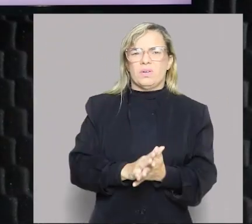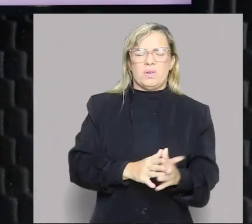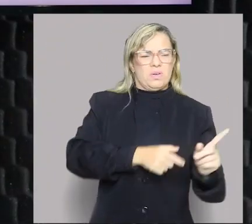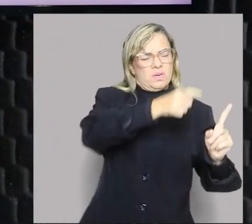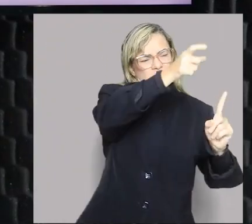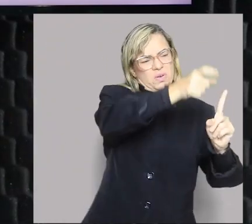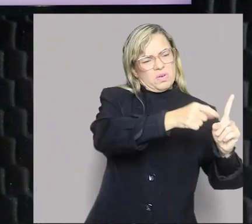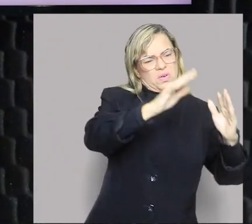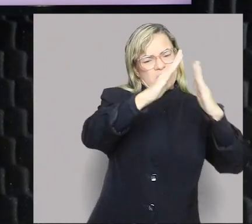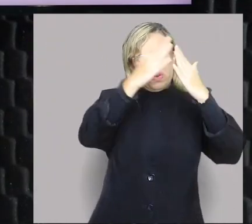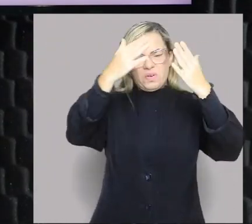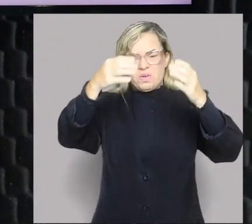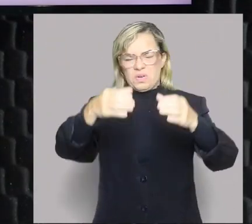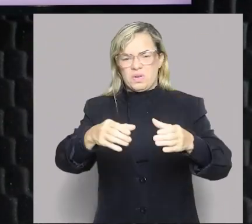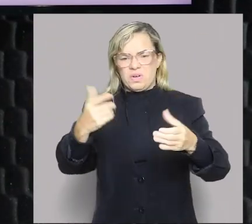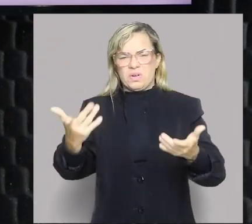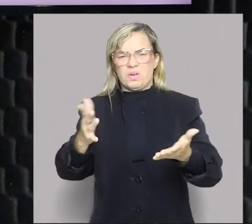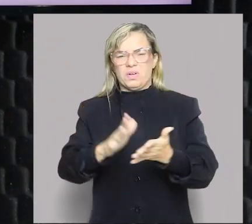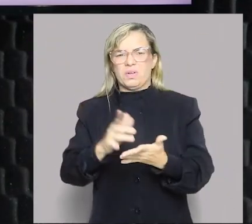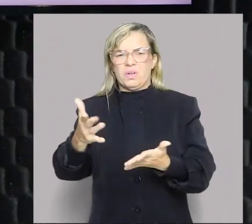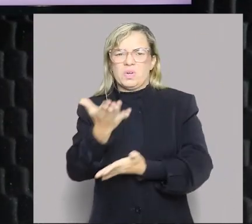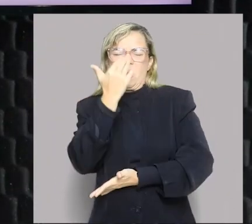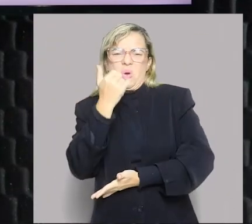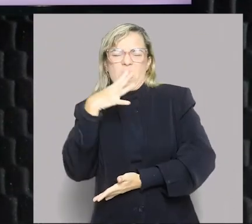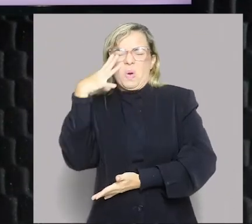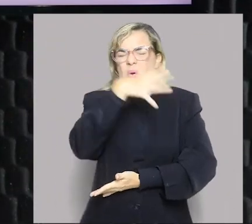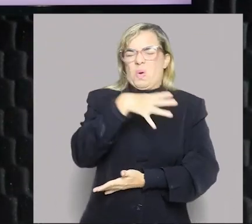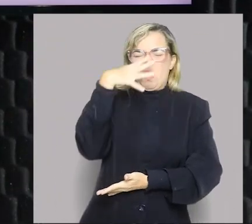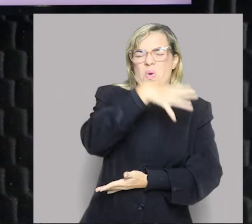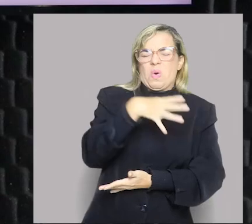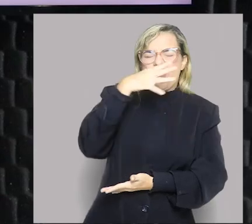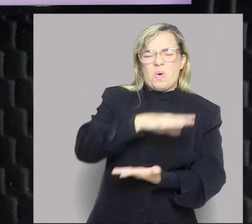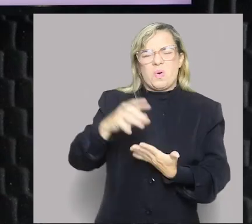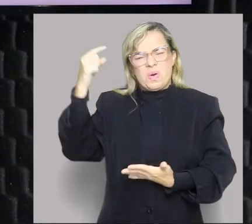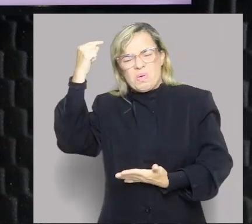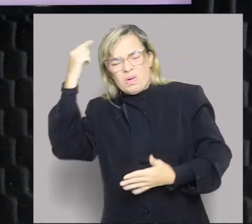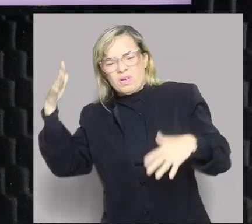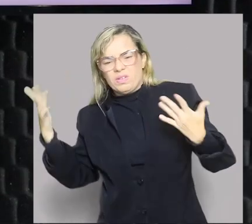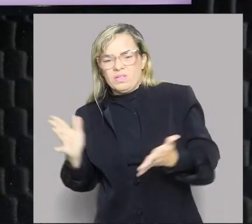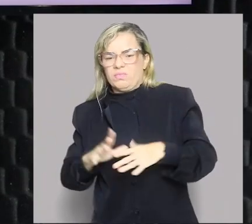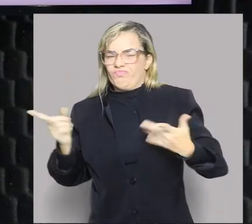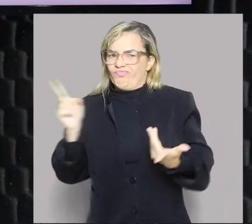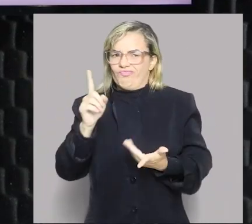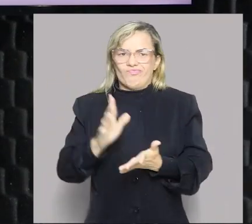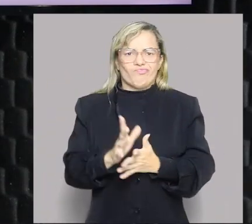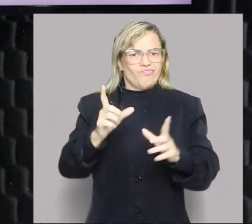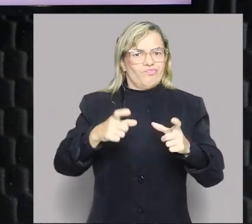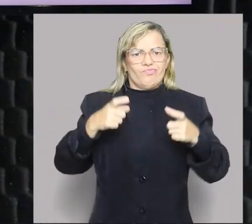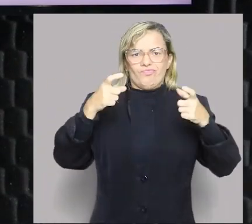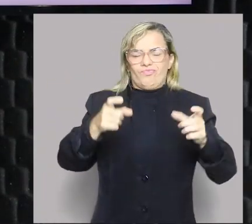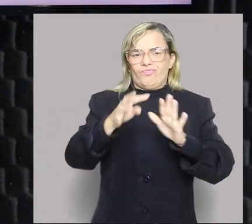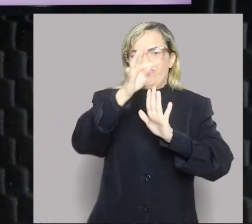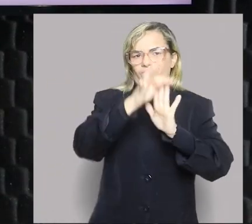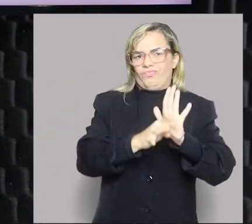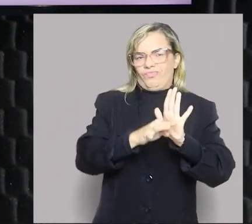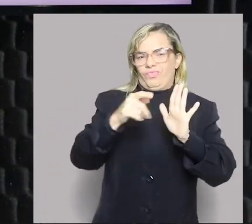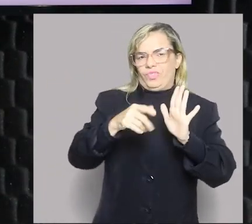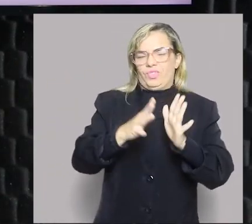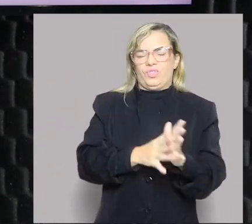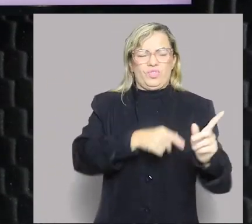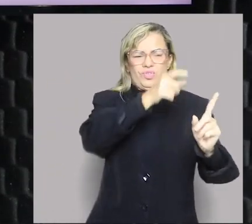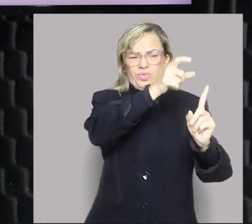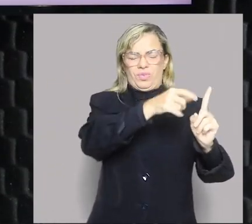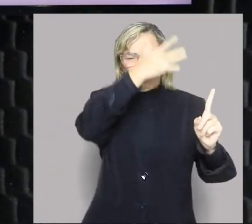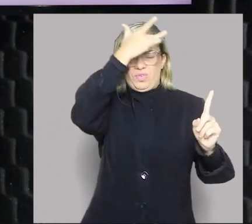de tal que morava não sei onde, certo? Que comia demais e era isso e aquilo. nós não encontramos no texto a presença de personagens,